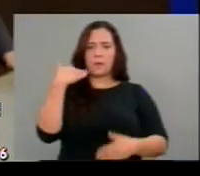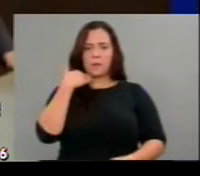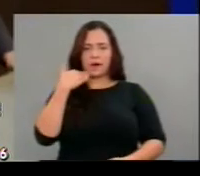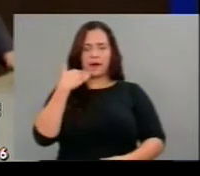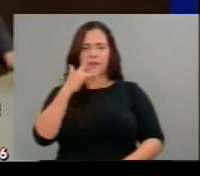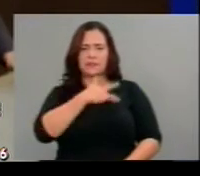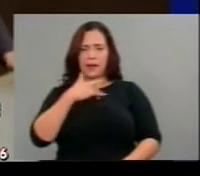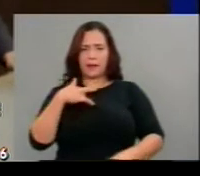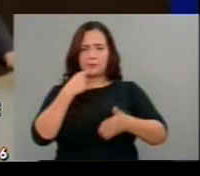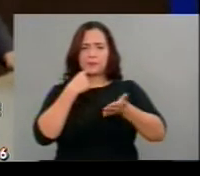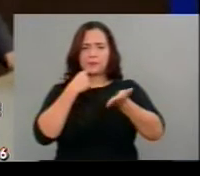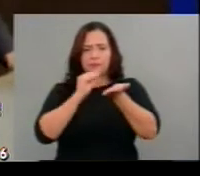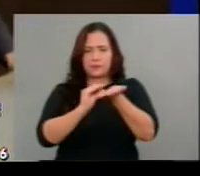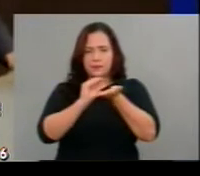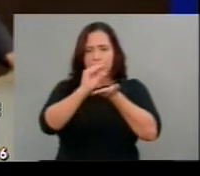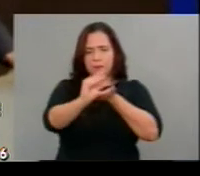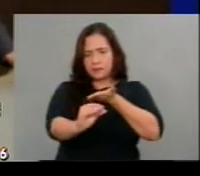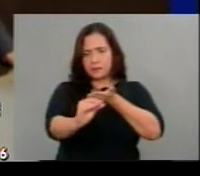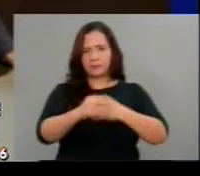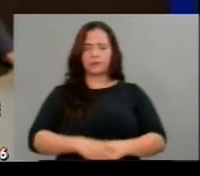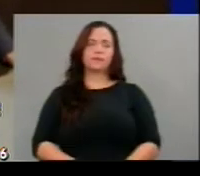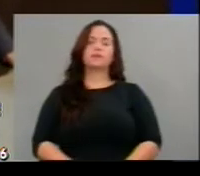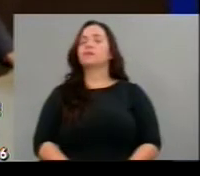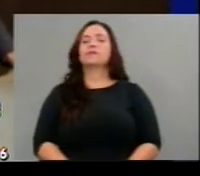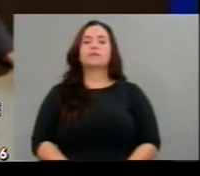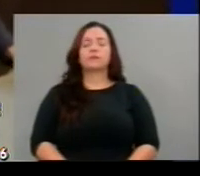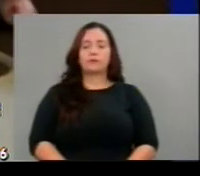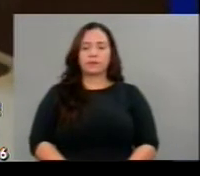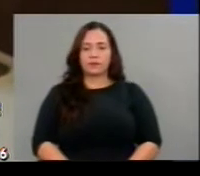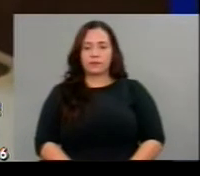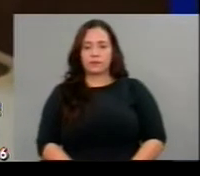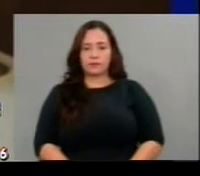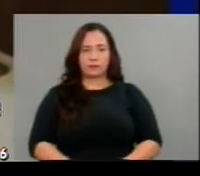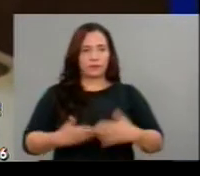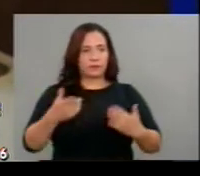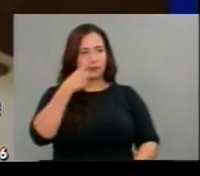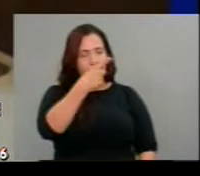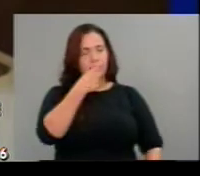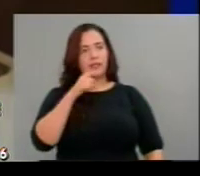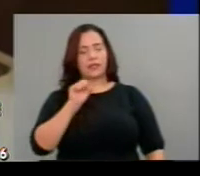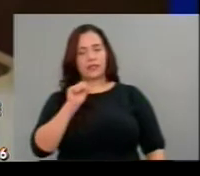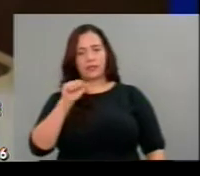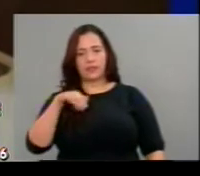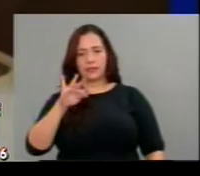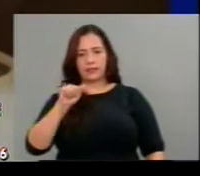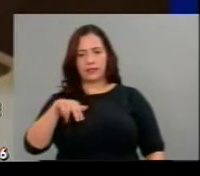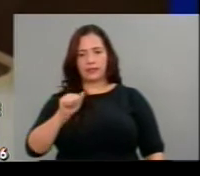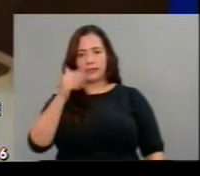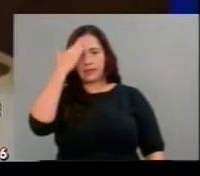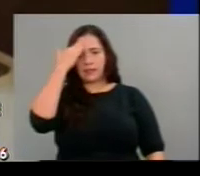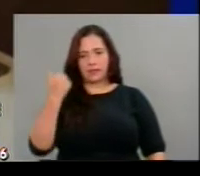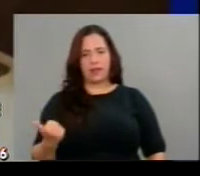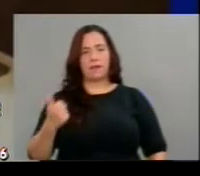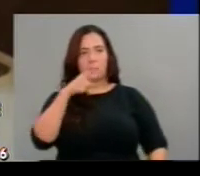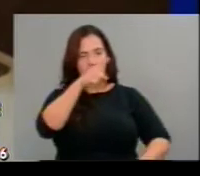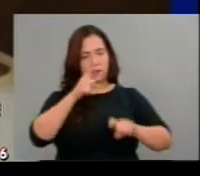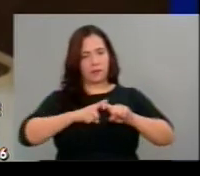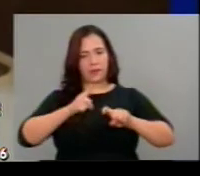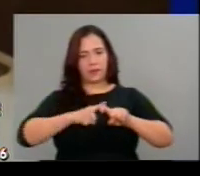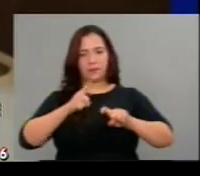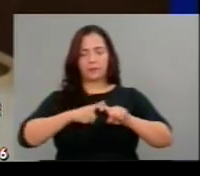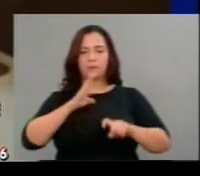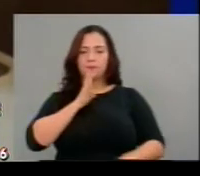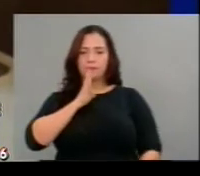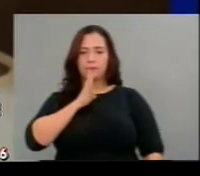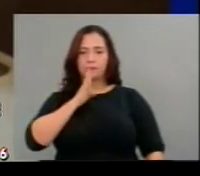saúde. Deputado doutor Santana, o senhor que é sanitarista sabe como o dinheiro